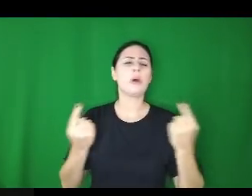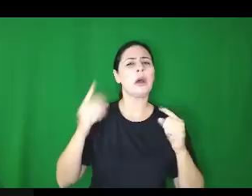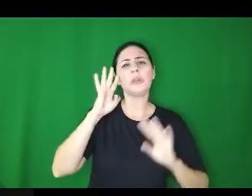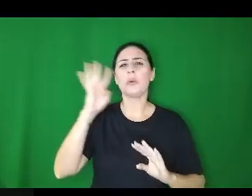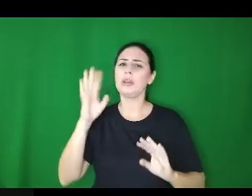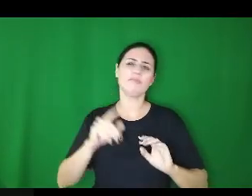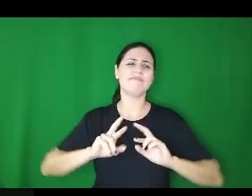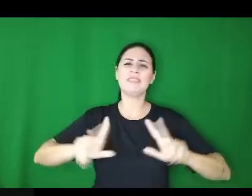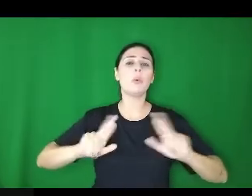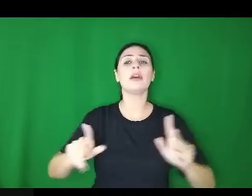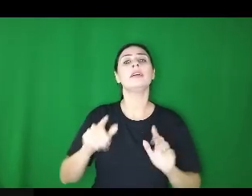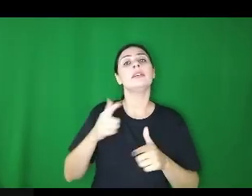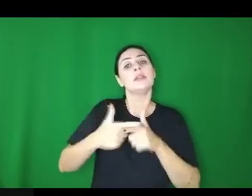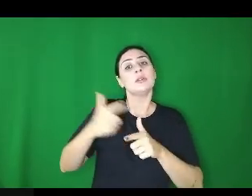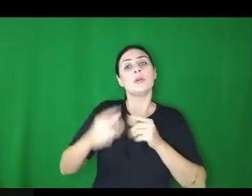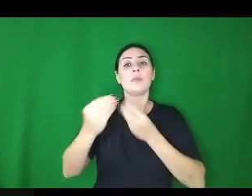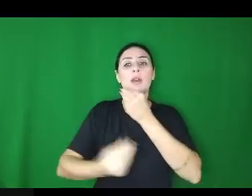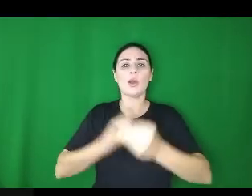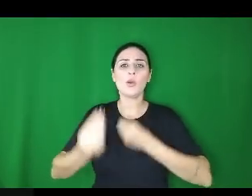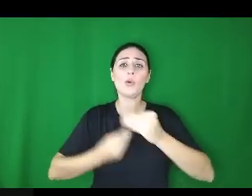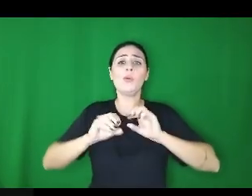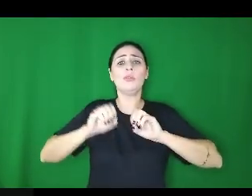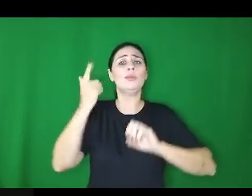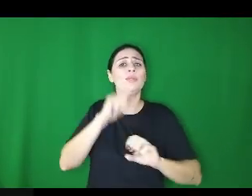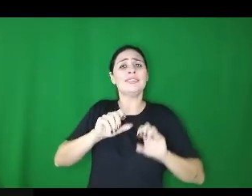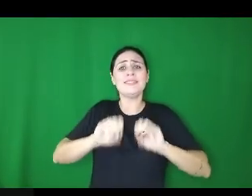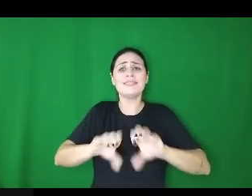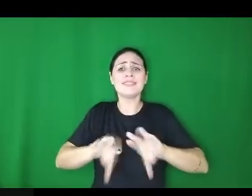de professores, elaboração de material para poder fazer esse alinhamento